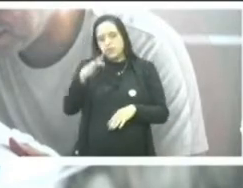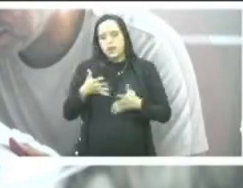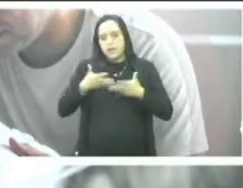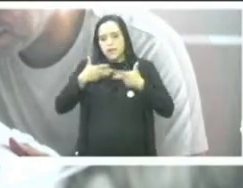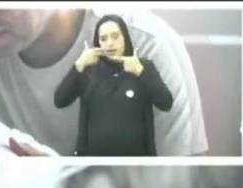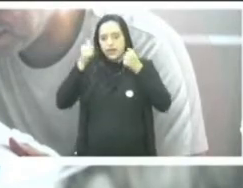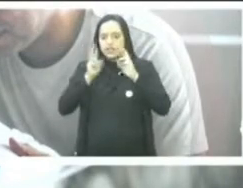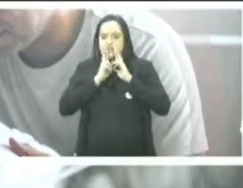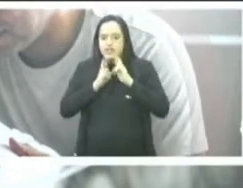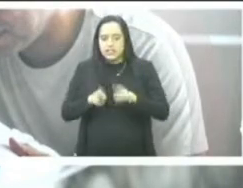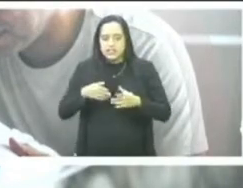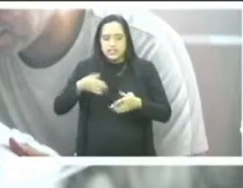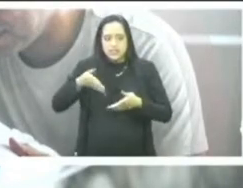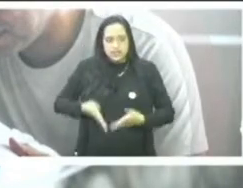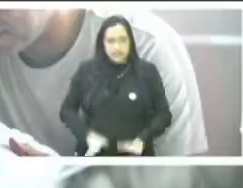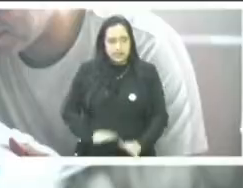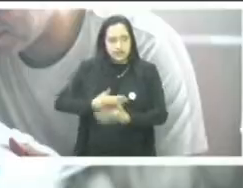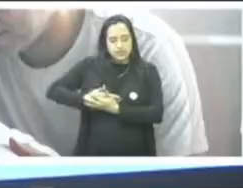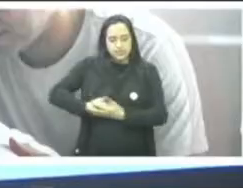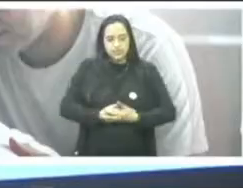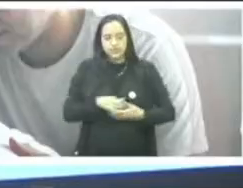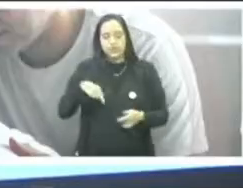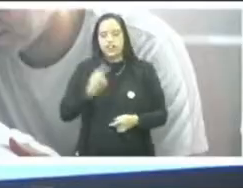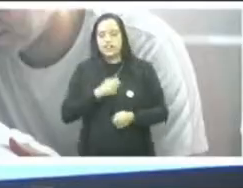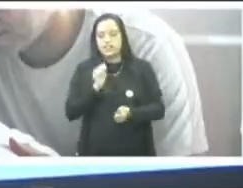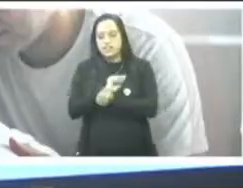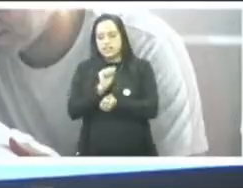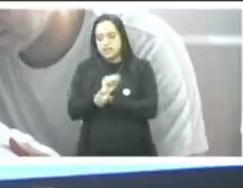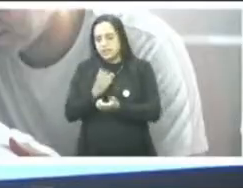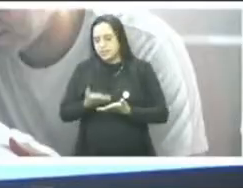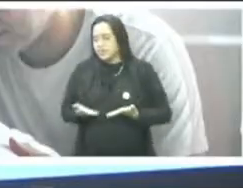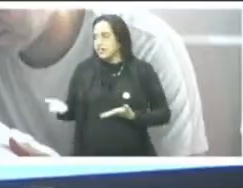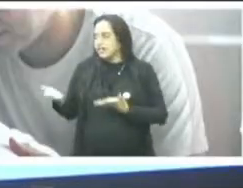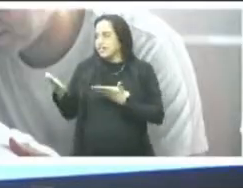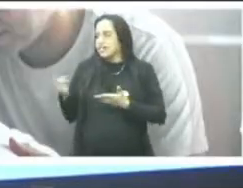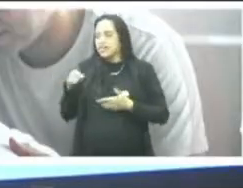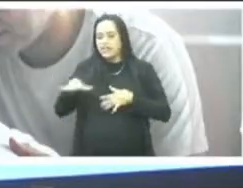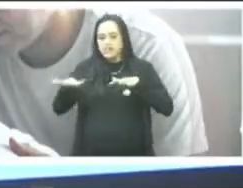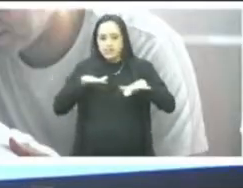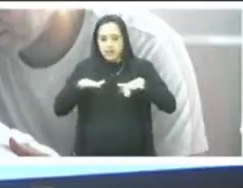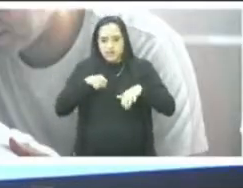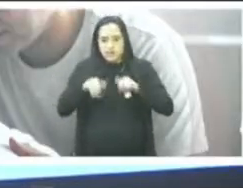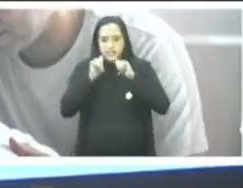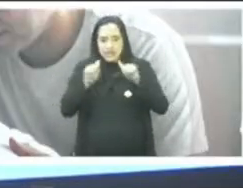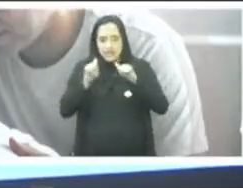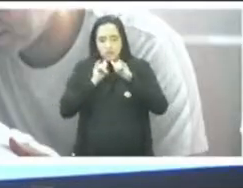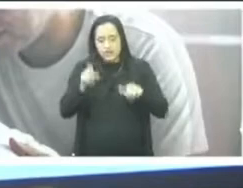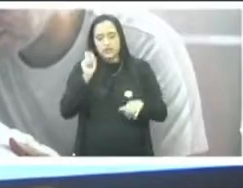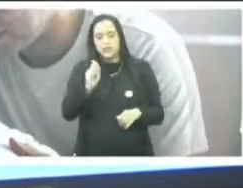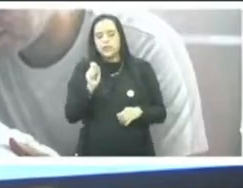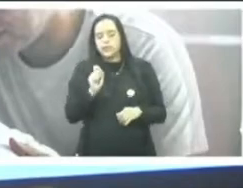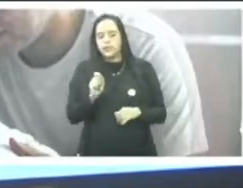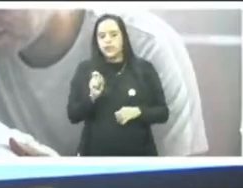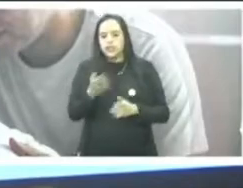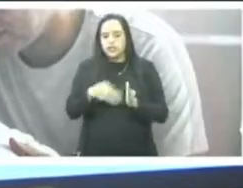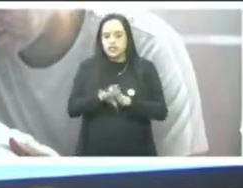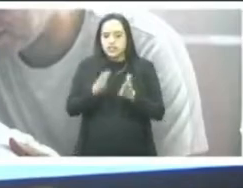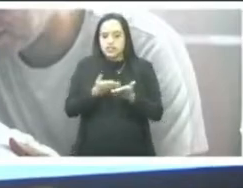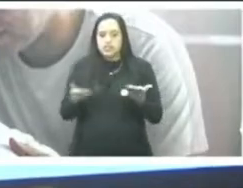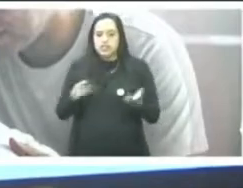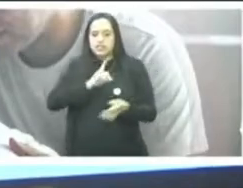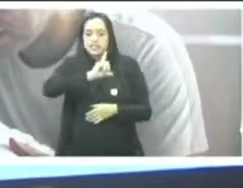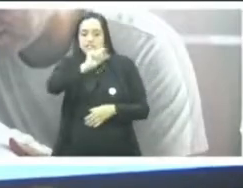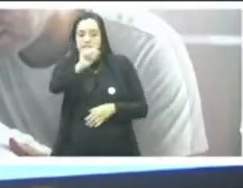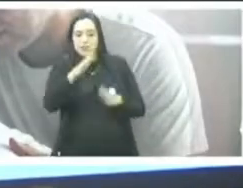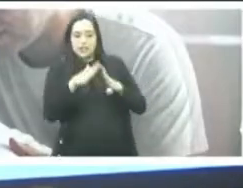resultados neonatais. O que a gente espera, né, dessa mobilização é que todo mundo saia